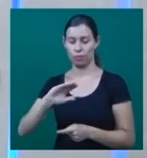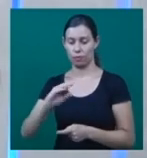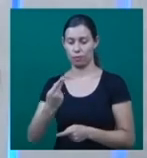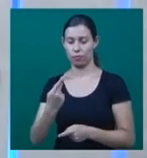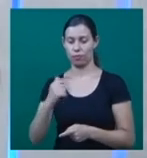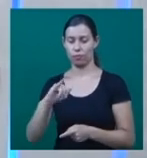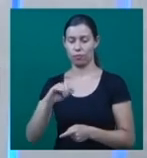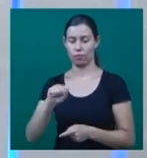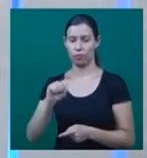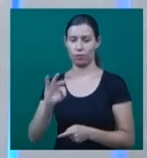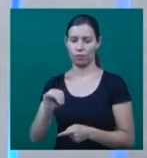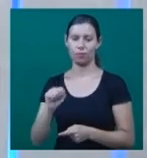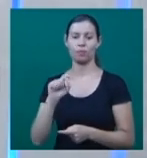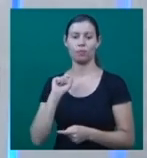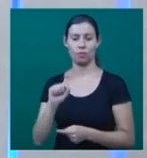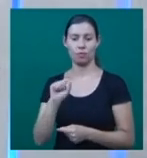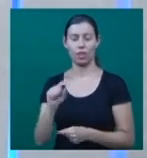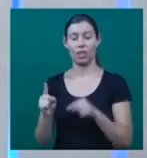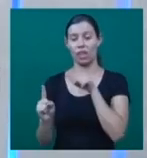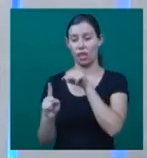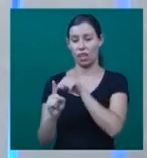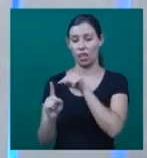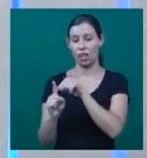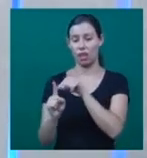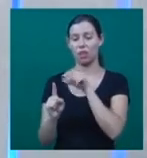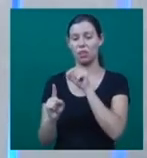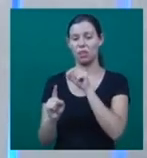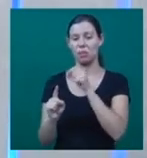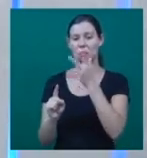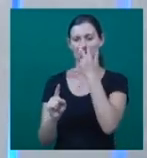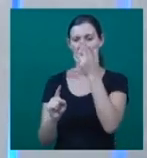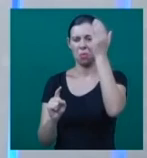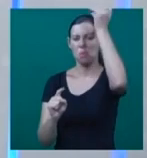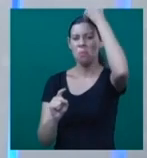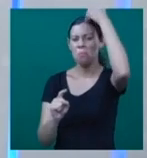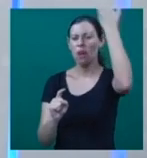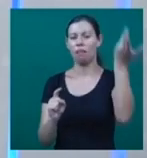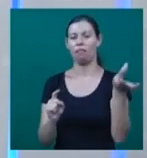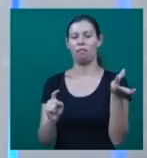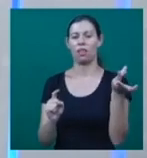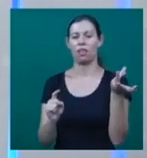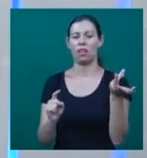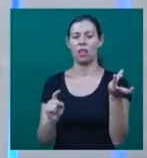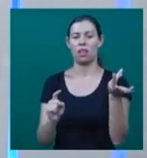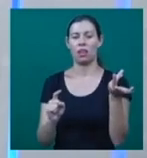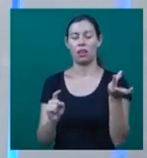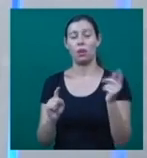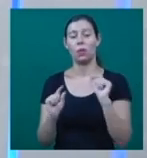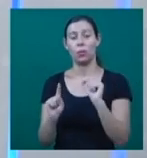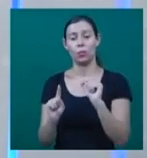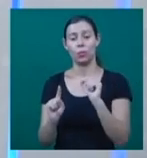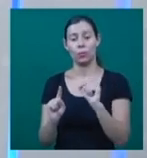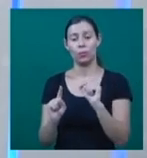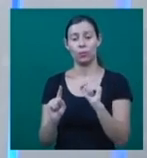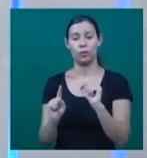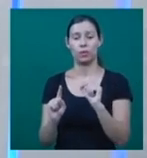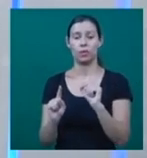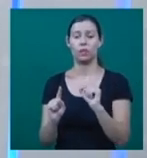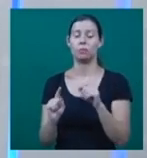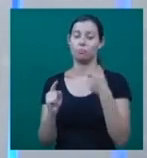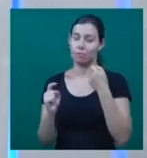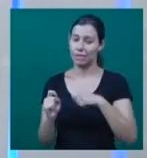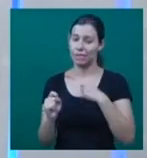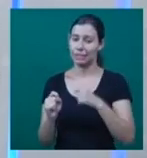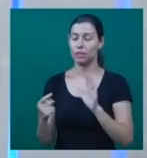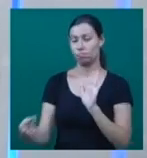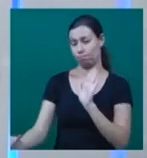vista mais como a vítima sendo a culpada pelo ocorrido. Então, é necessário, sim, denunciar,